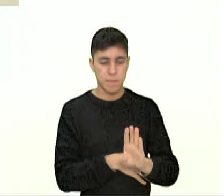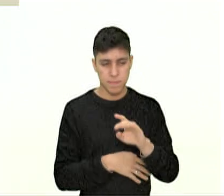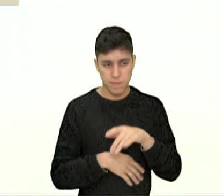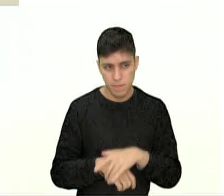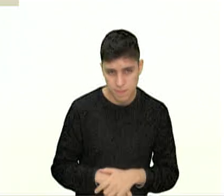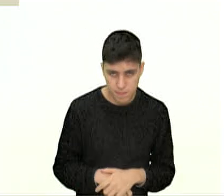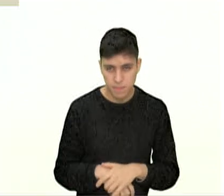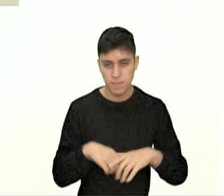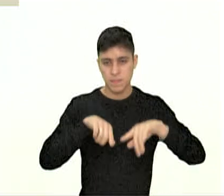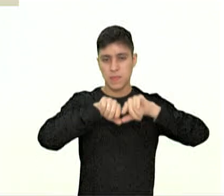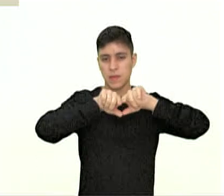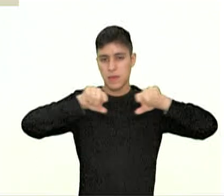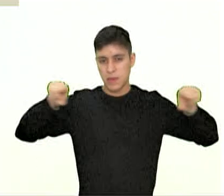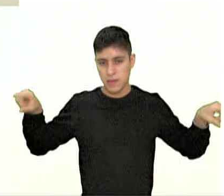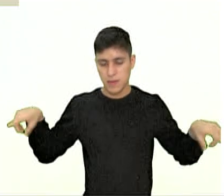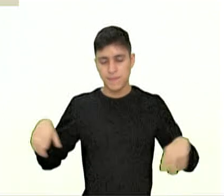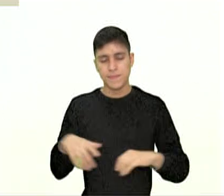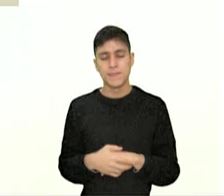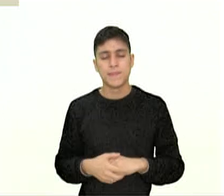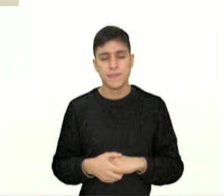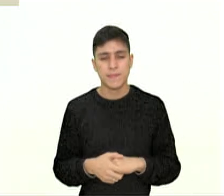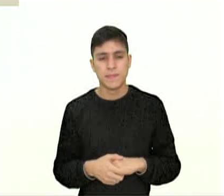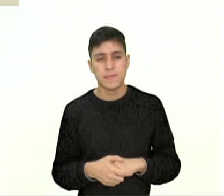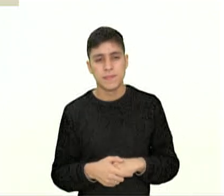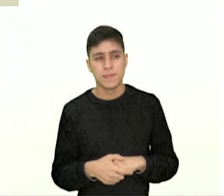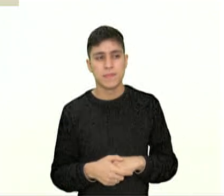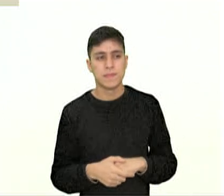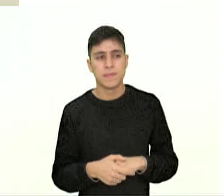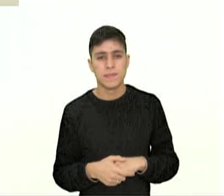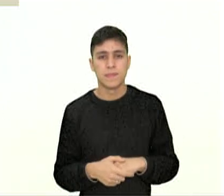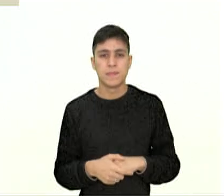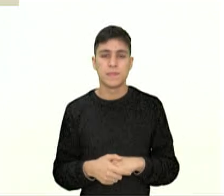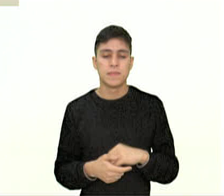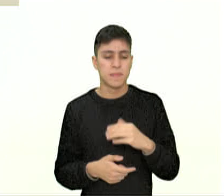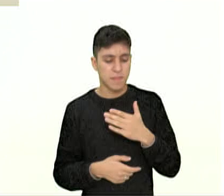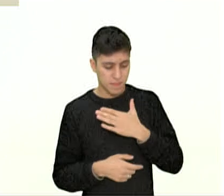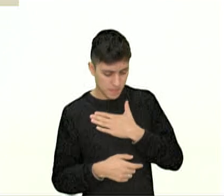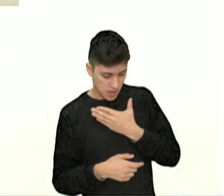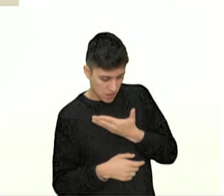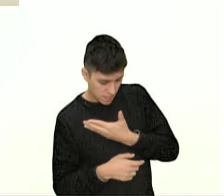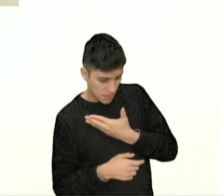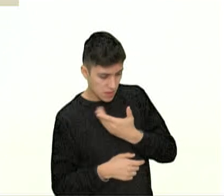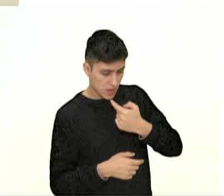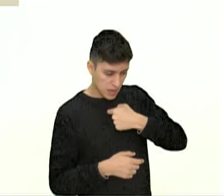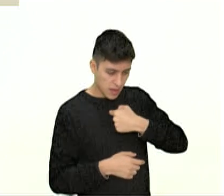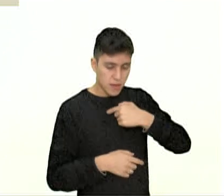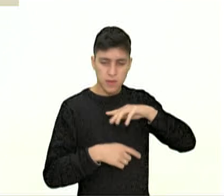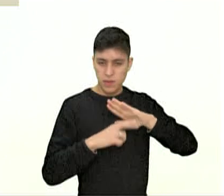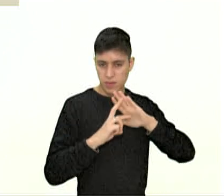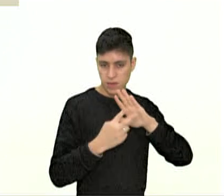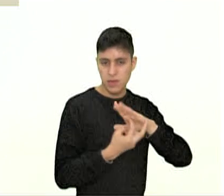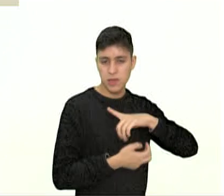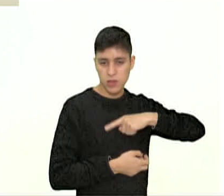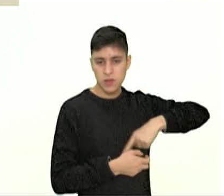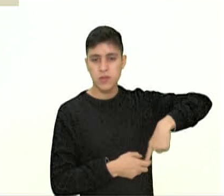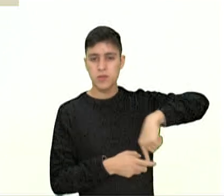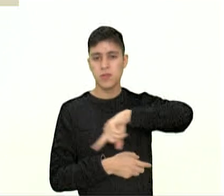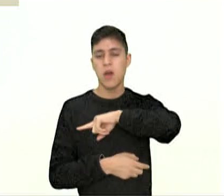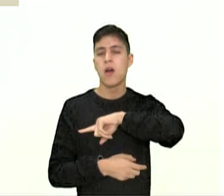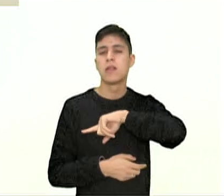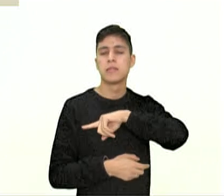Mis amigos y yo. Quem são mis amigos y yo? Meus amigos e eu? Nós. Nós, em